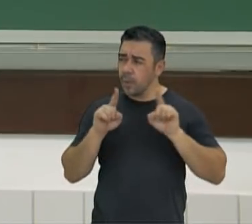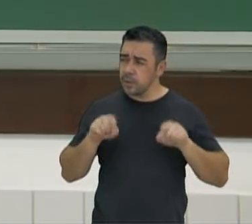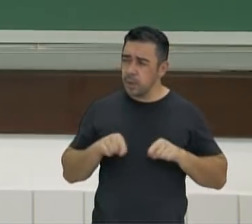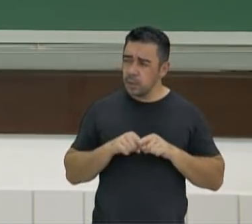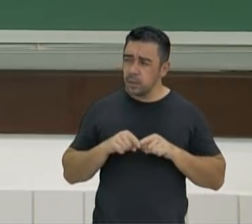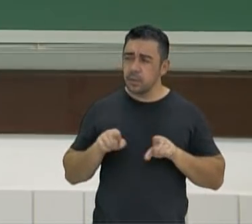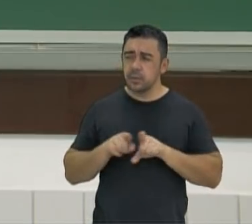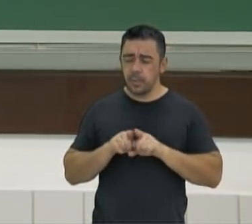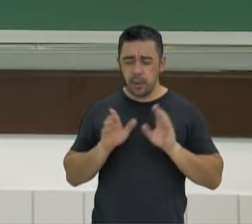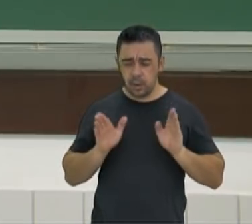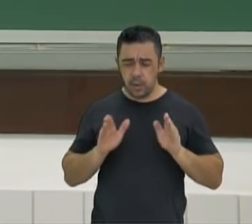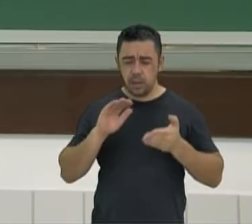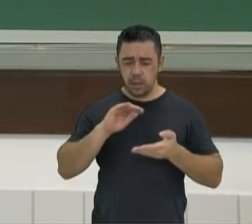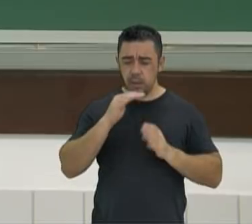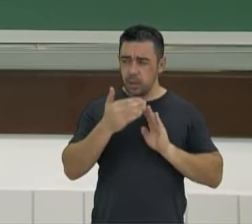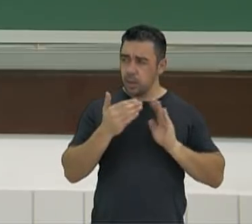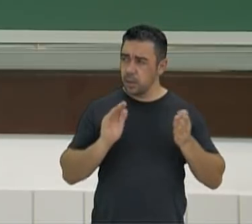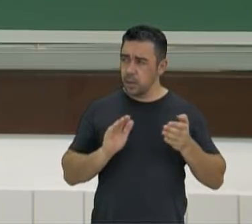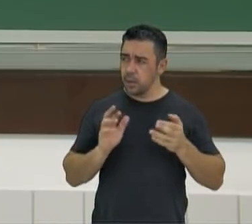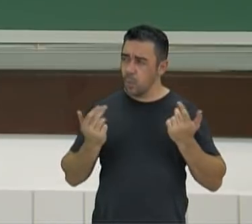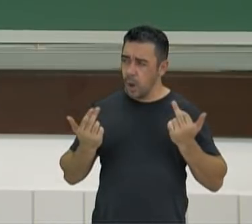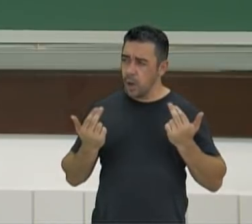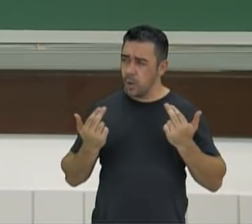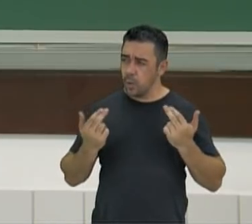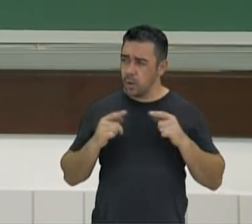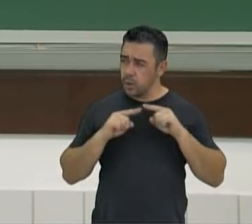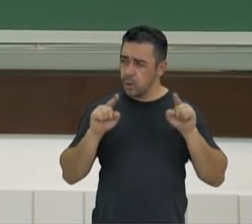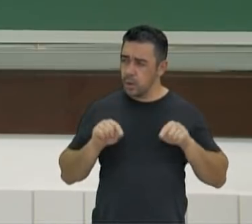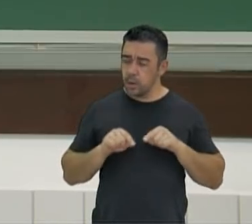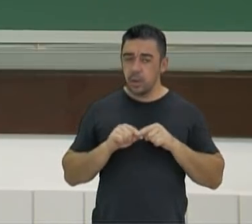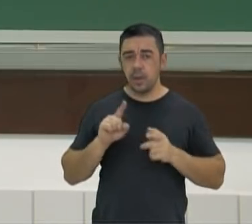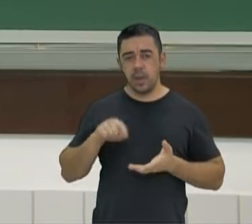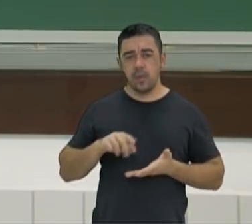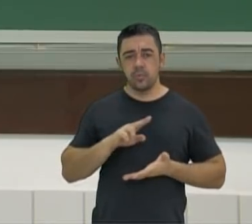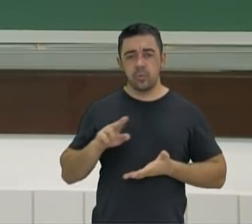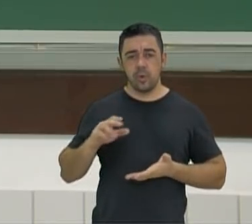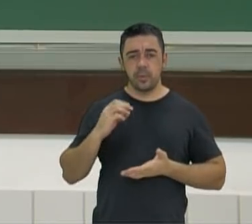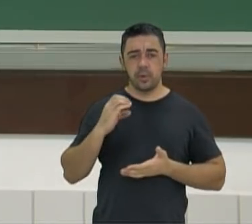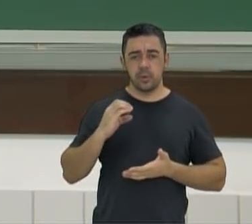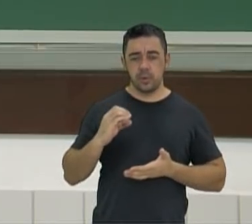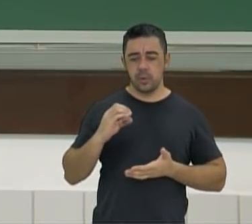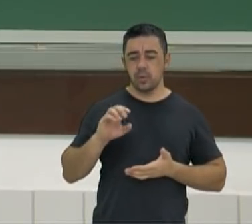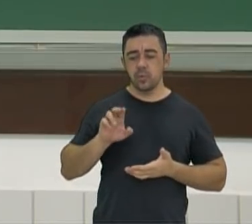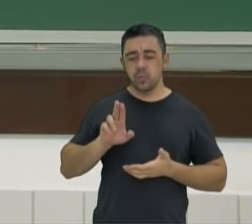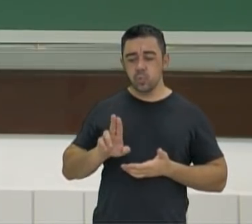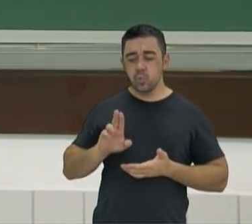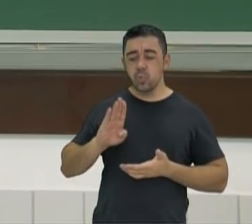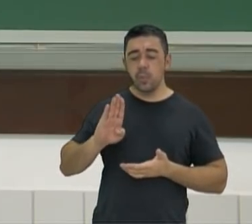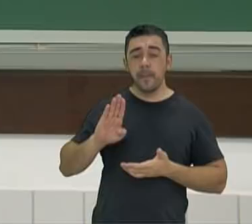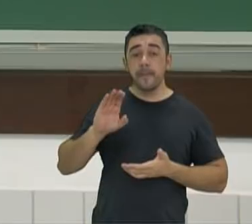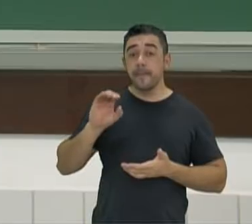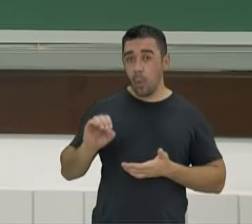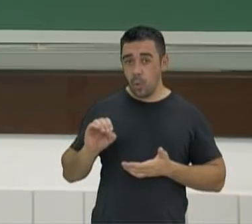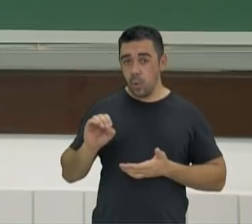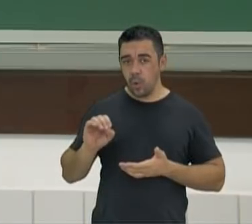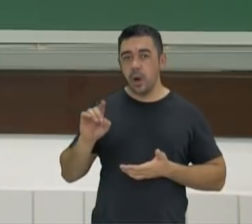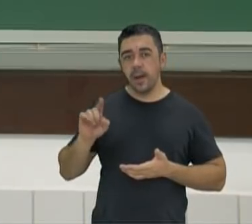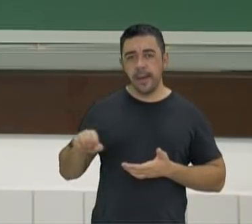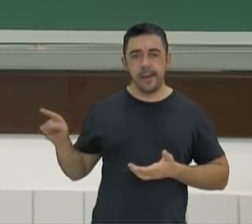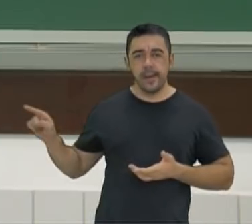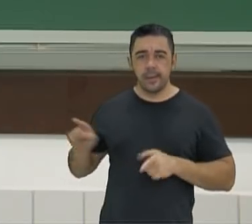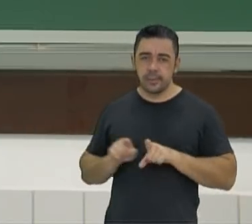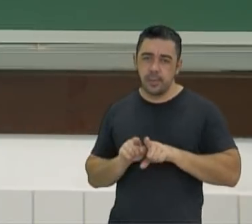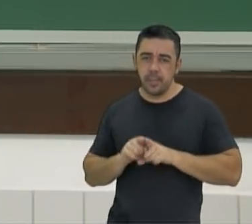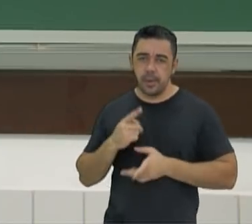também as suas faces laterais quadradas e iguais, a gente vai ter o quê? Um cubo, certo? Mas não deixa de ser um prisma,